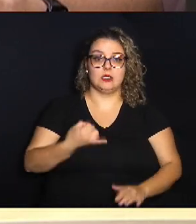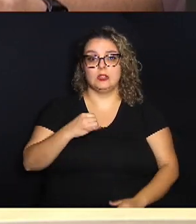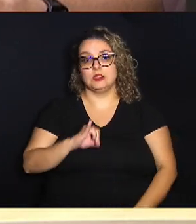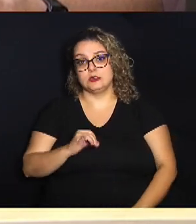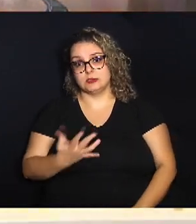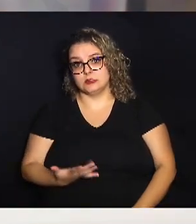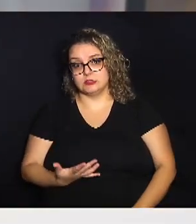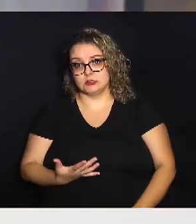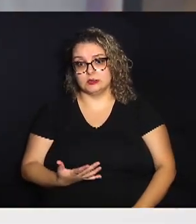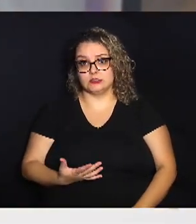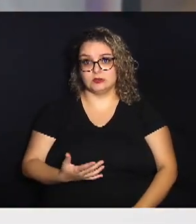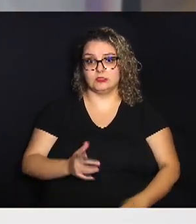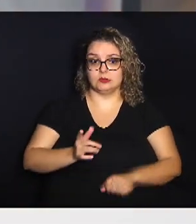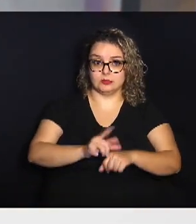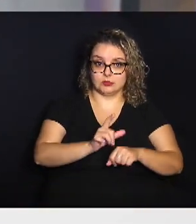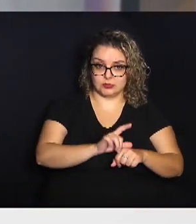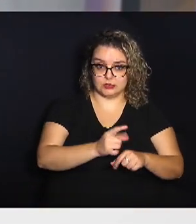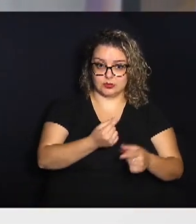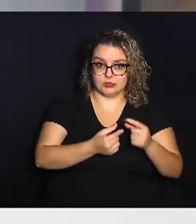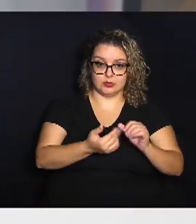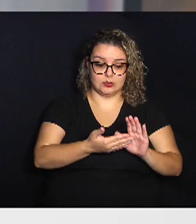der um desconto